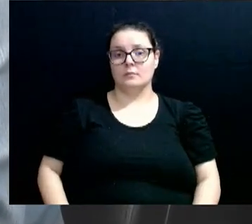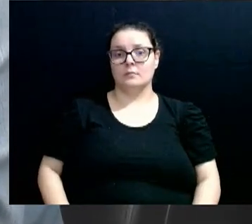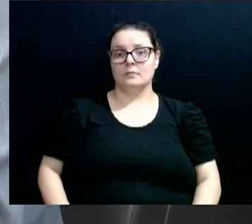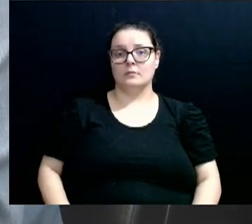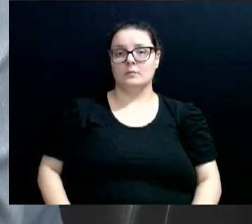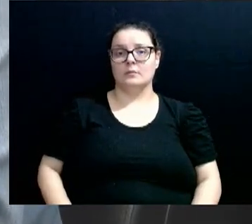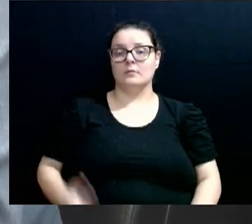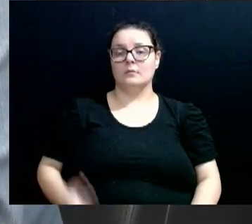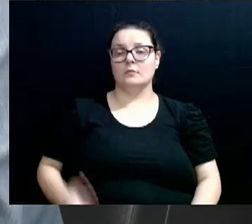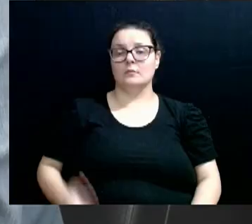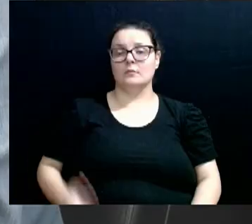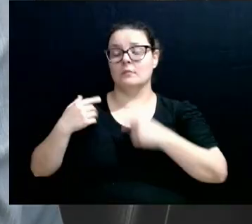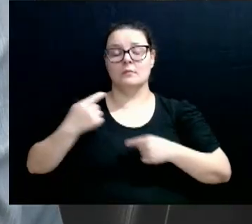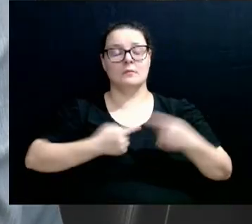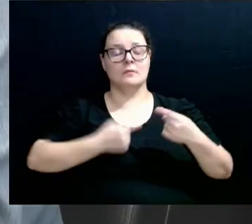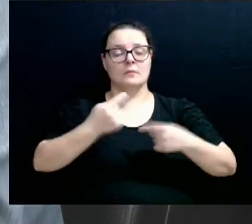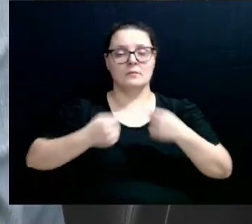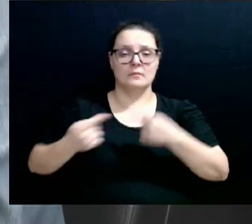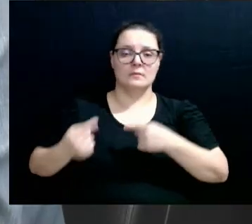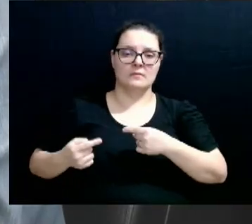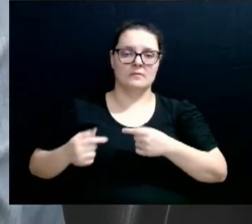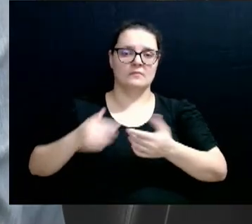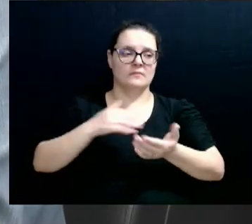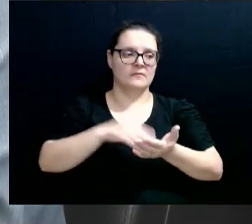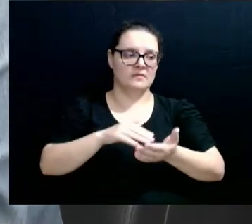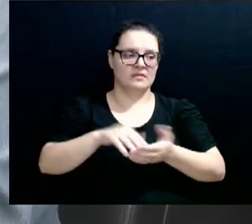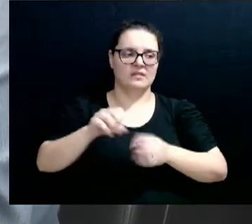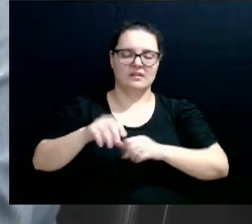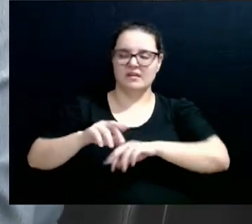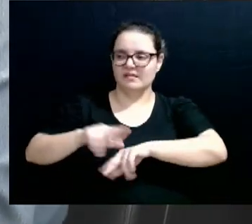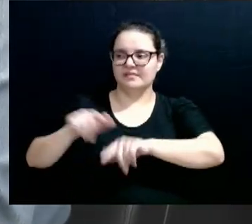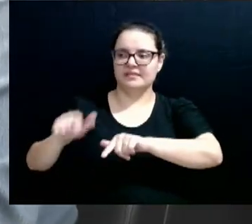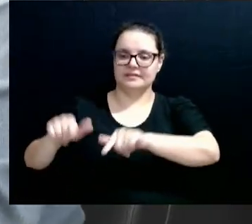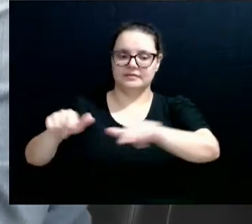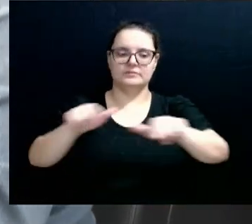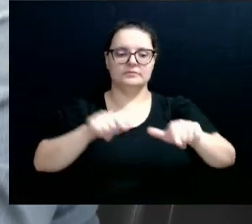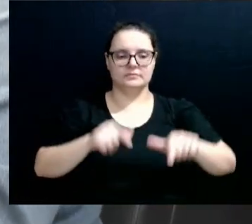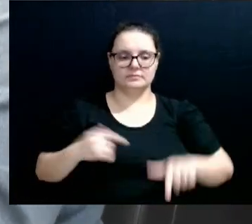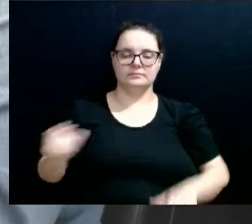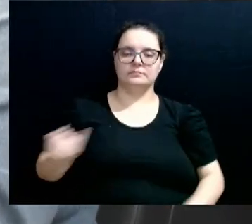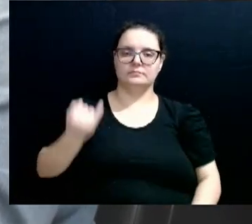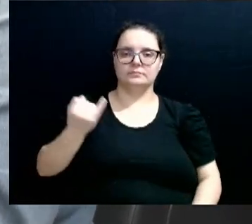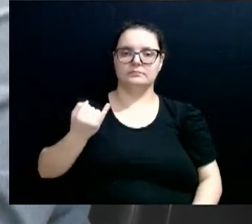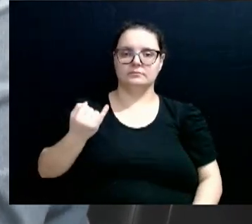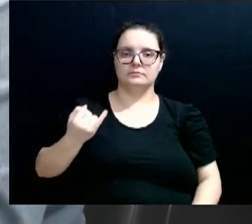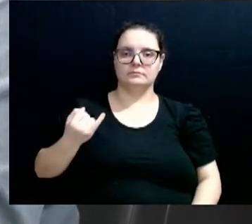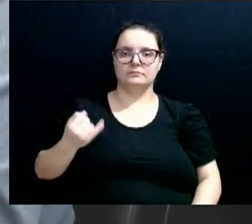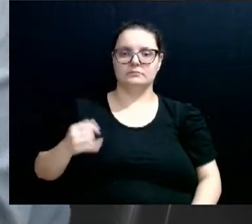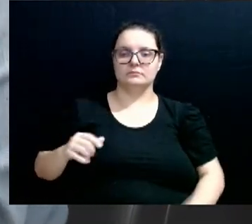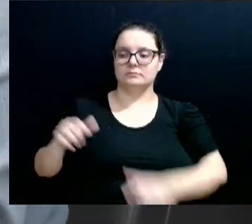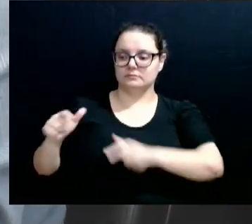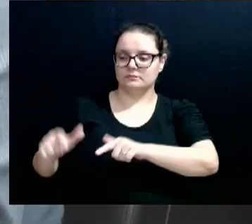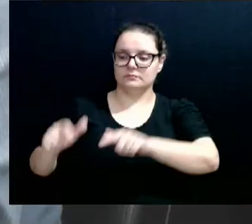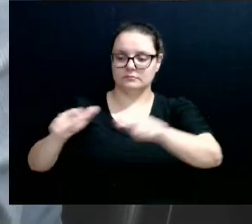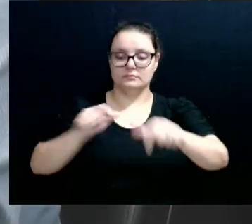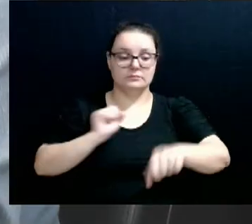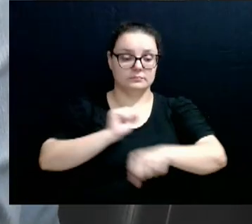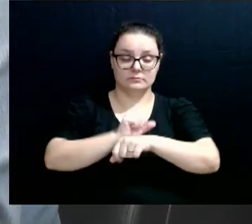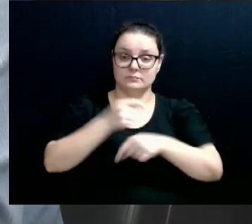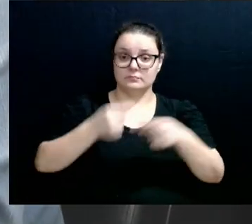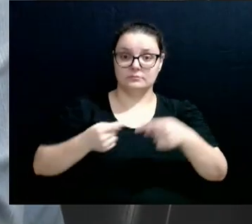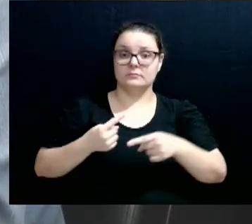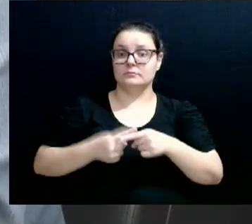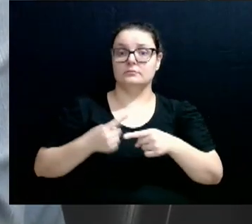vários espaços, né? Foi uma ação muito importante onde os setores pararam para discutir isso. Como é que eles acham que o racismo